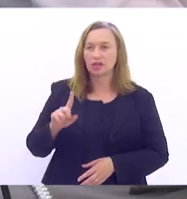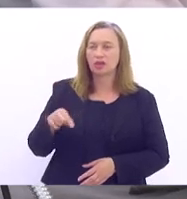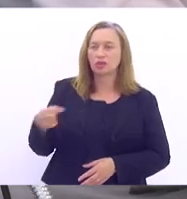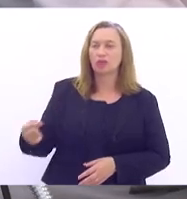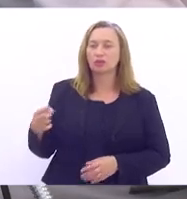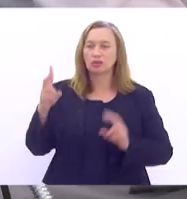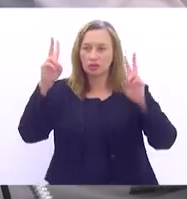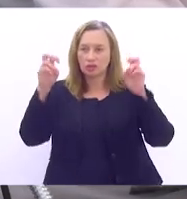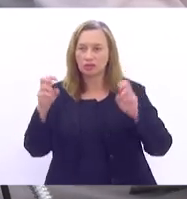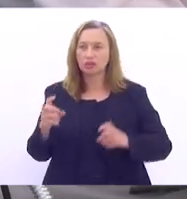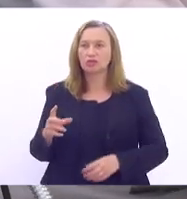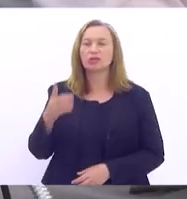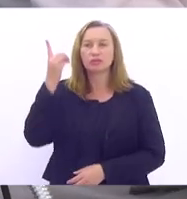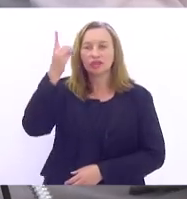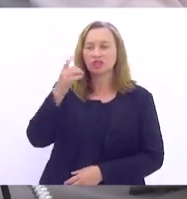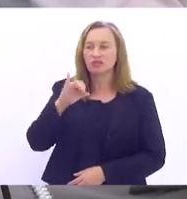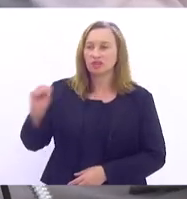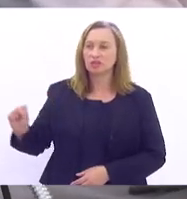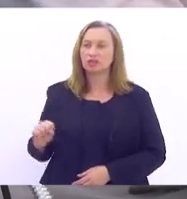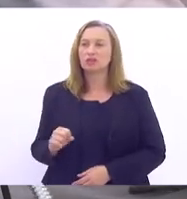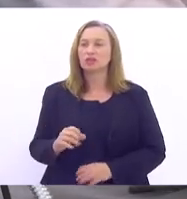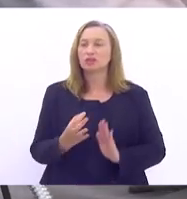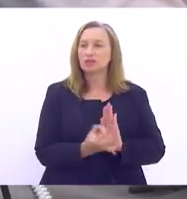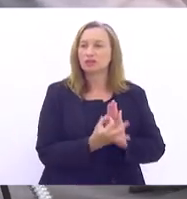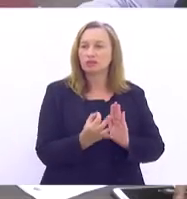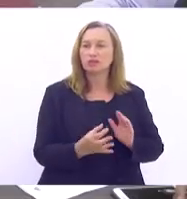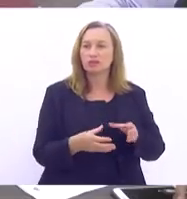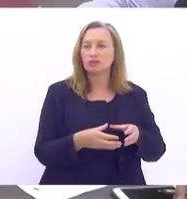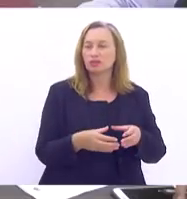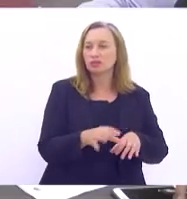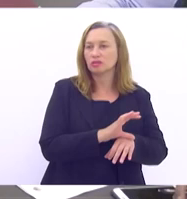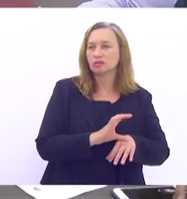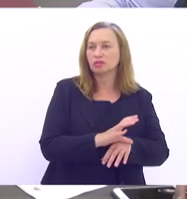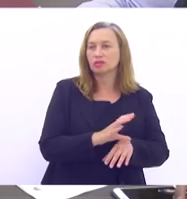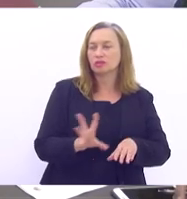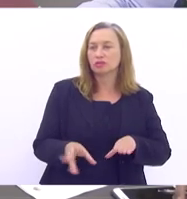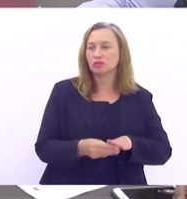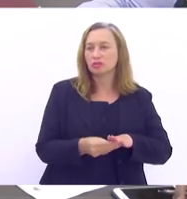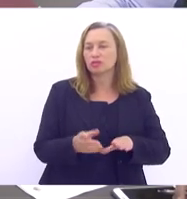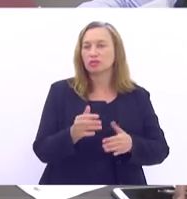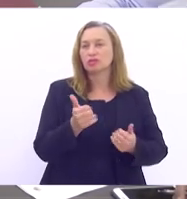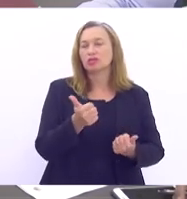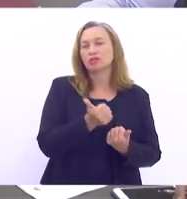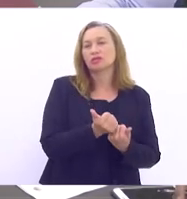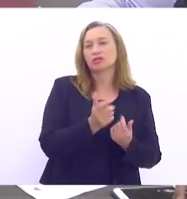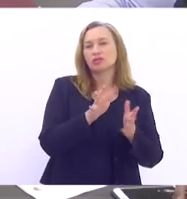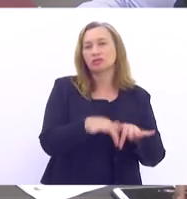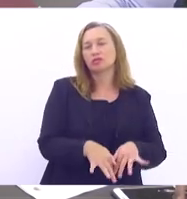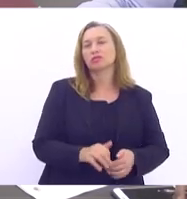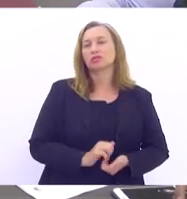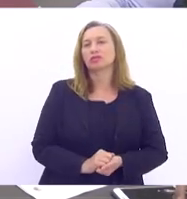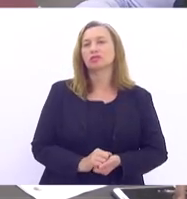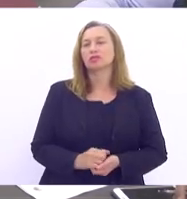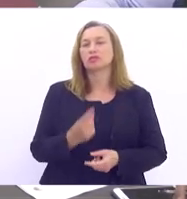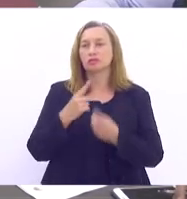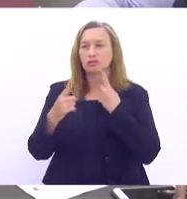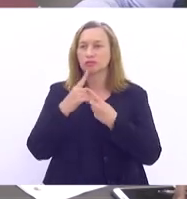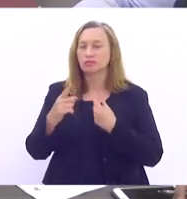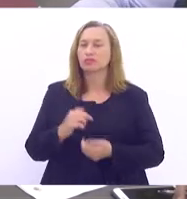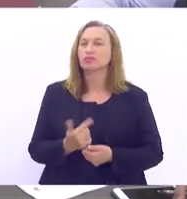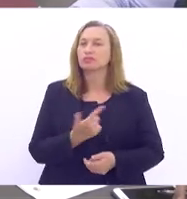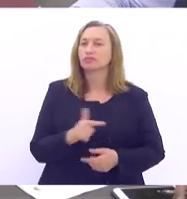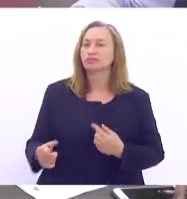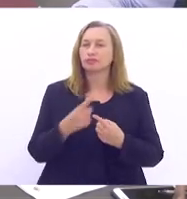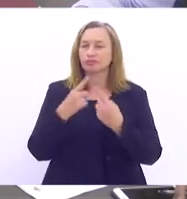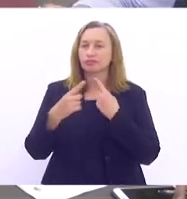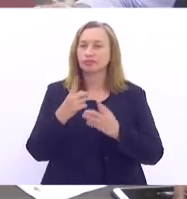Vinícius Cozolino. Senhor presidente, parecer pela constitucionalidade com emendas, concluindo por substitutivo. Em discussão. Não havendo